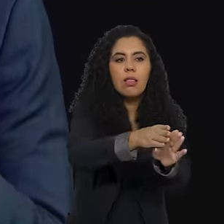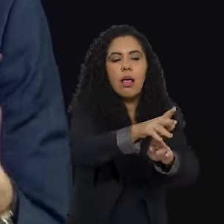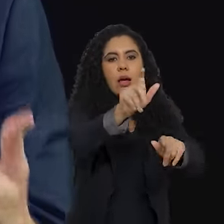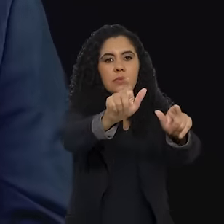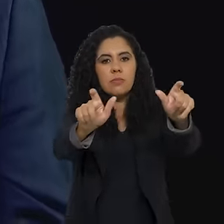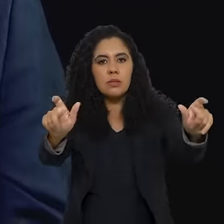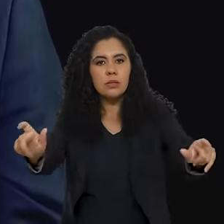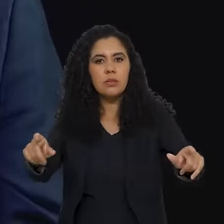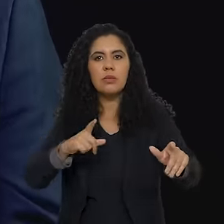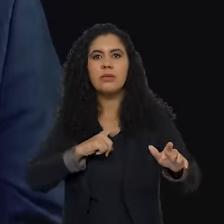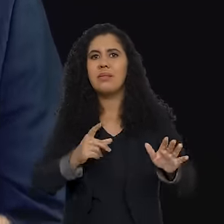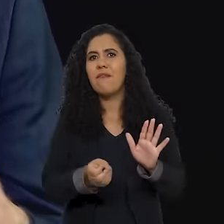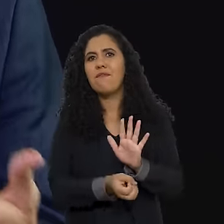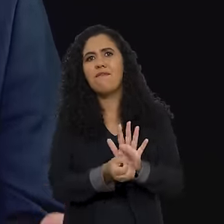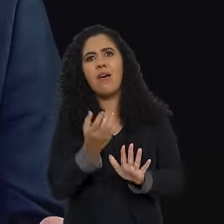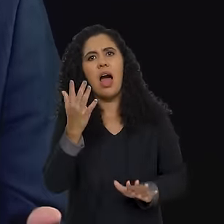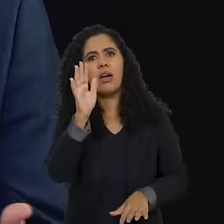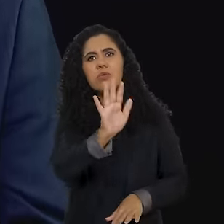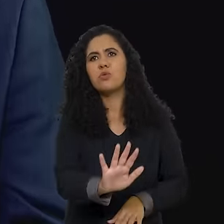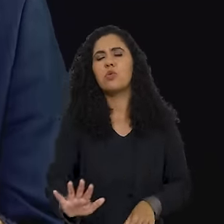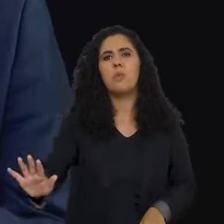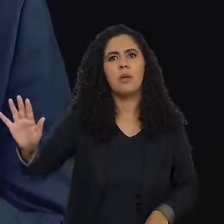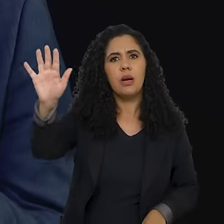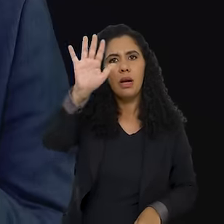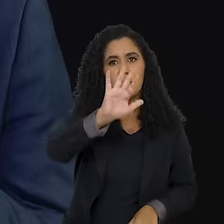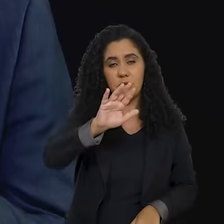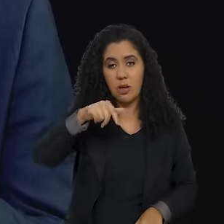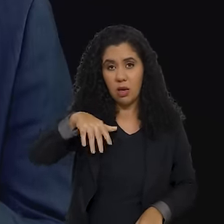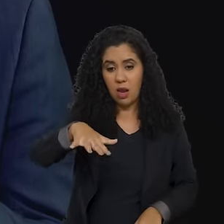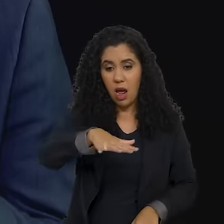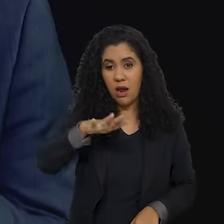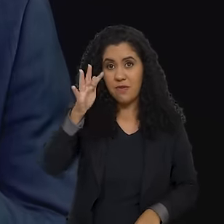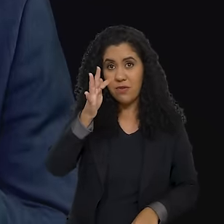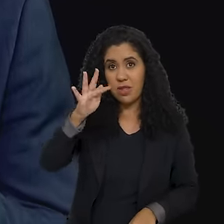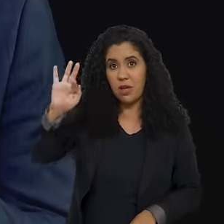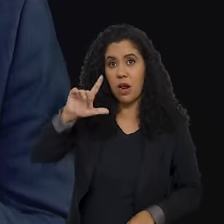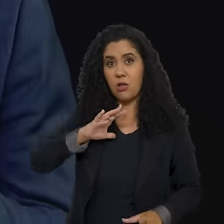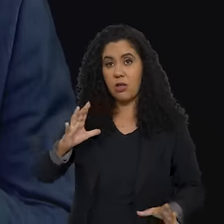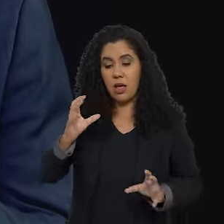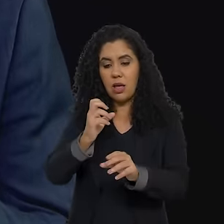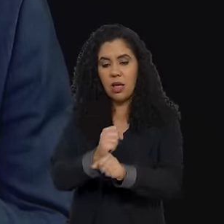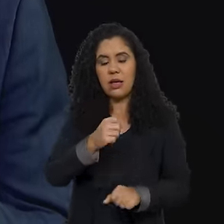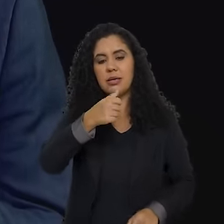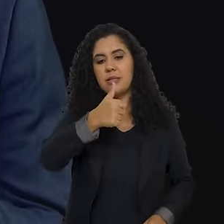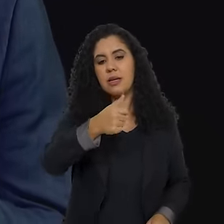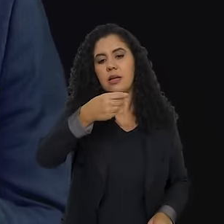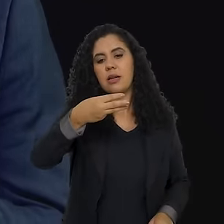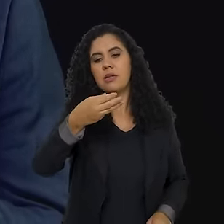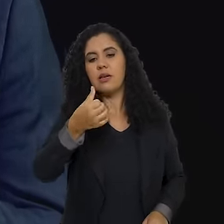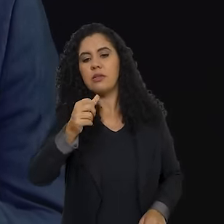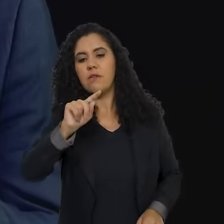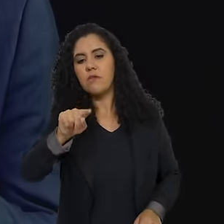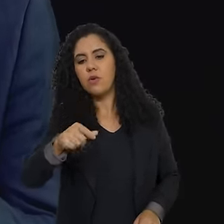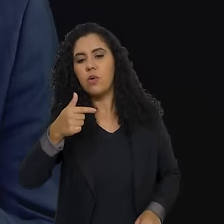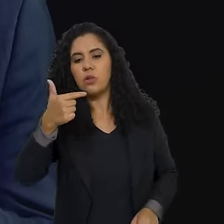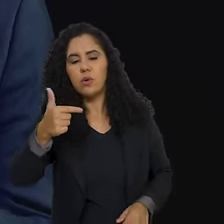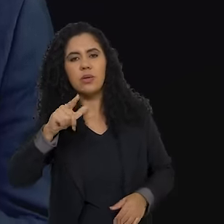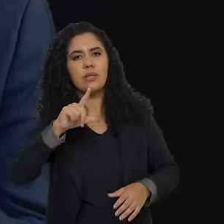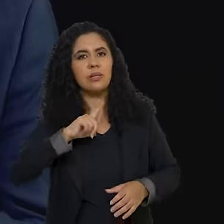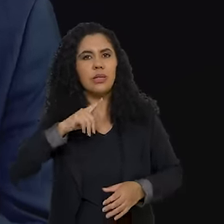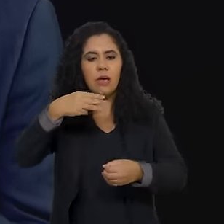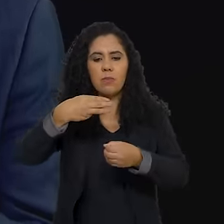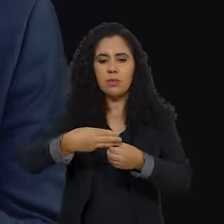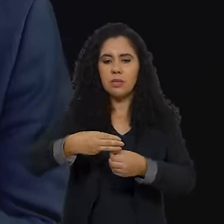são muitos no Brasil. A gente tem, só na estrutura federal, 136 reguladores. Mas se a gente